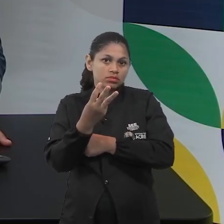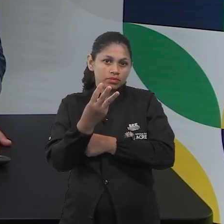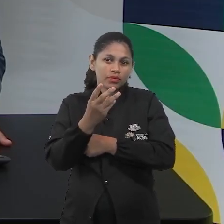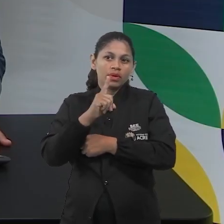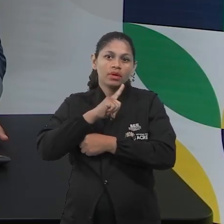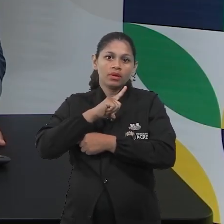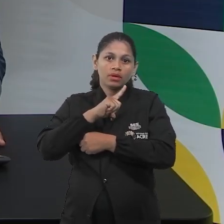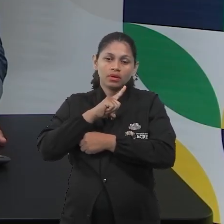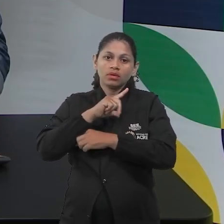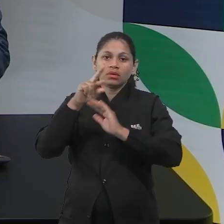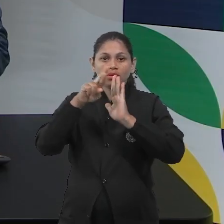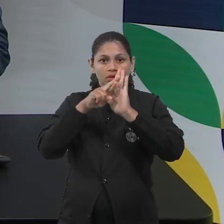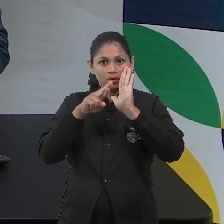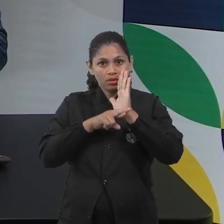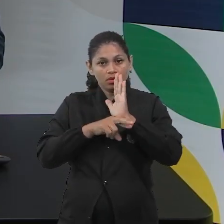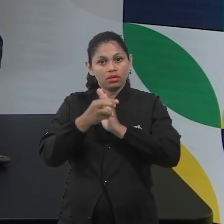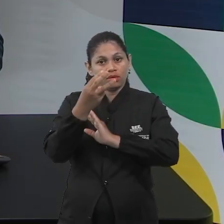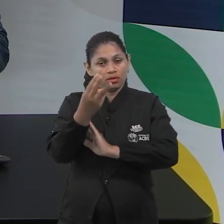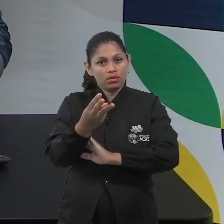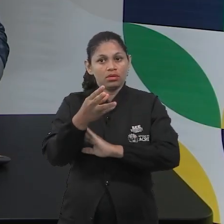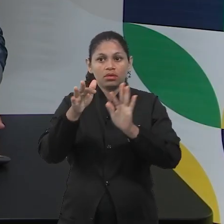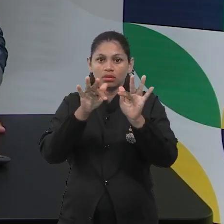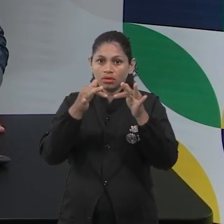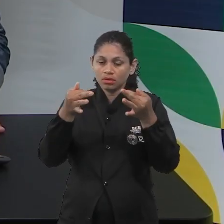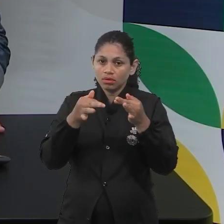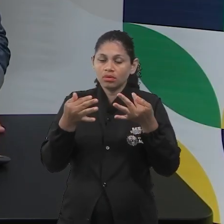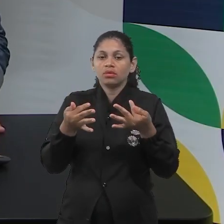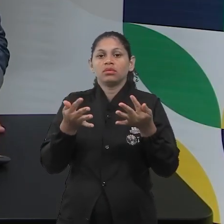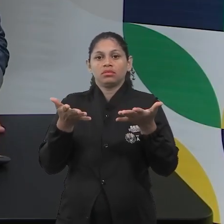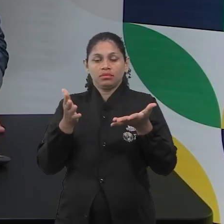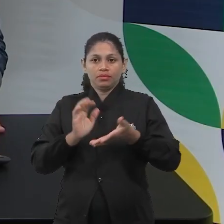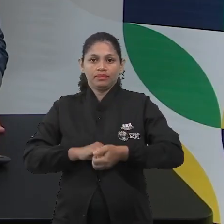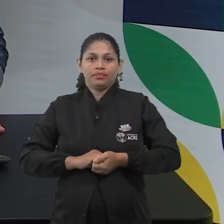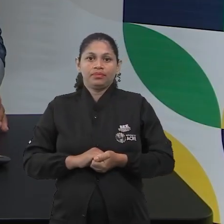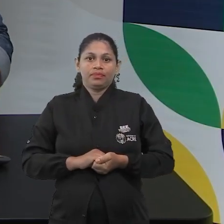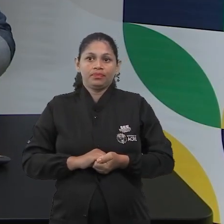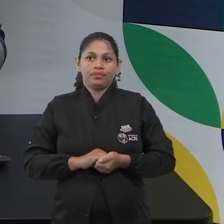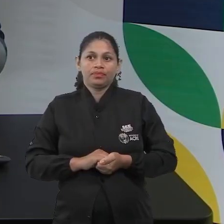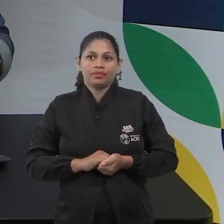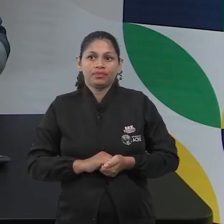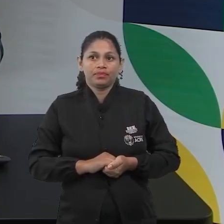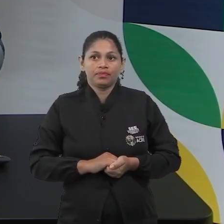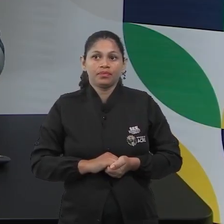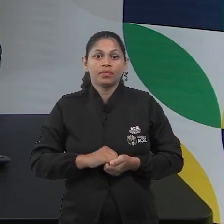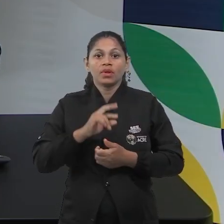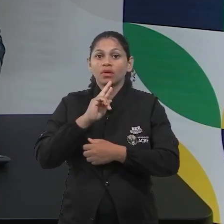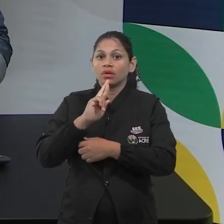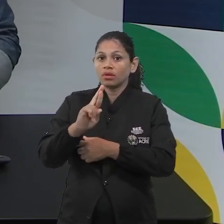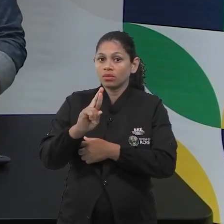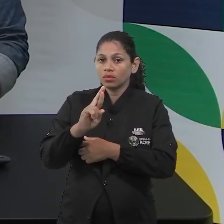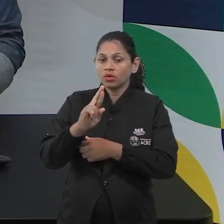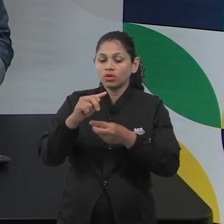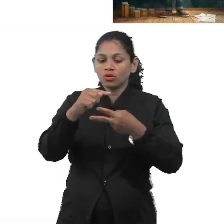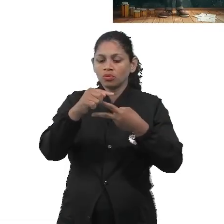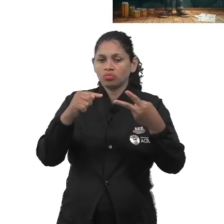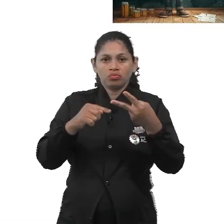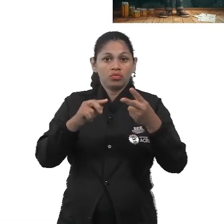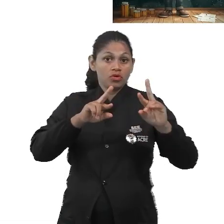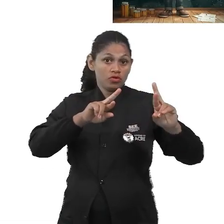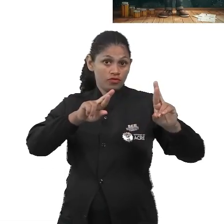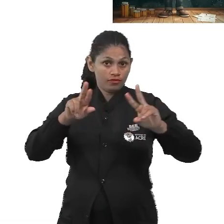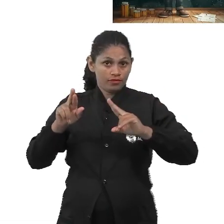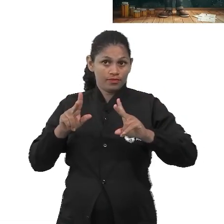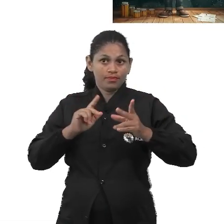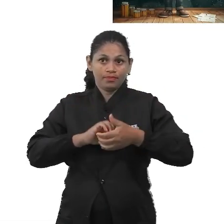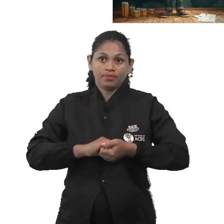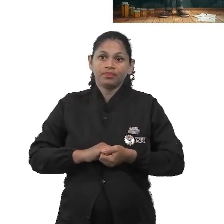chamar de regra de 3 simples. 3 grandezas ou mais, regra de 3 composta, tá bom? A gente vai resolver de novo de 2 formas diferentes. Vem comigo.